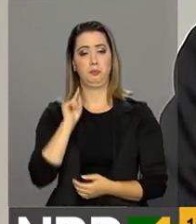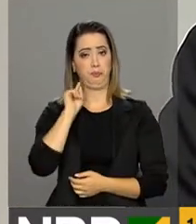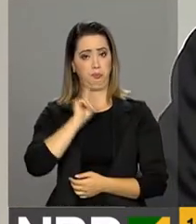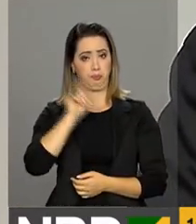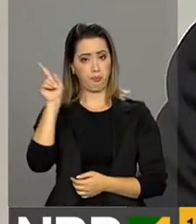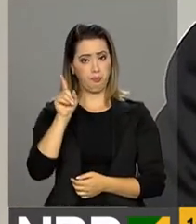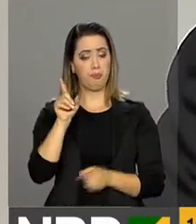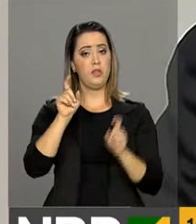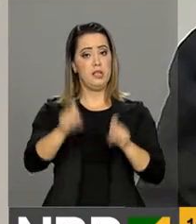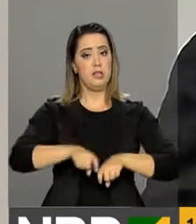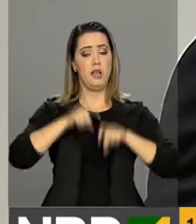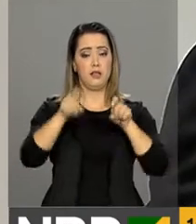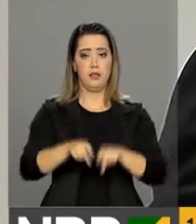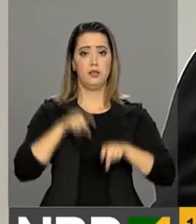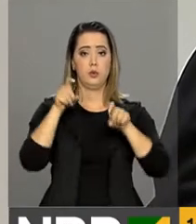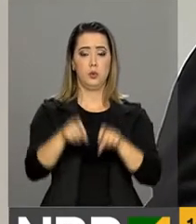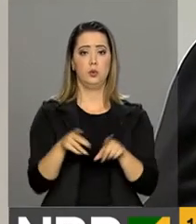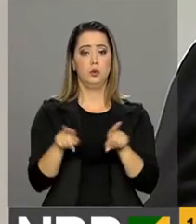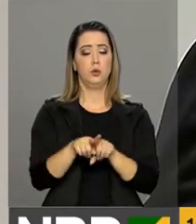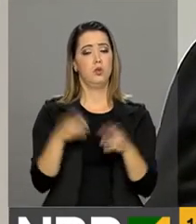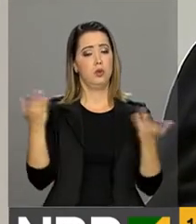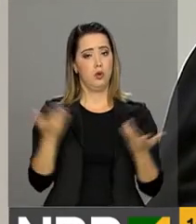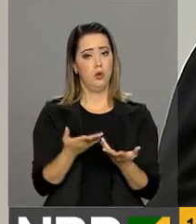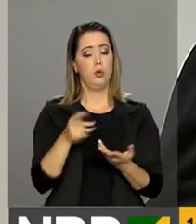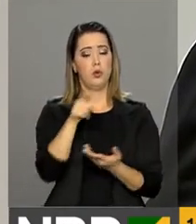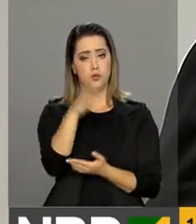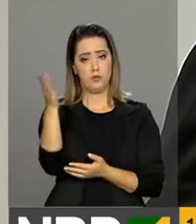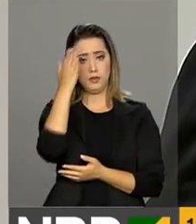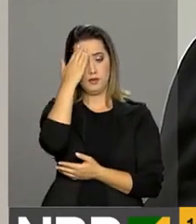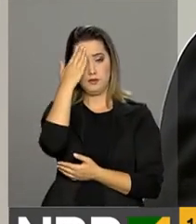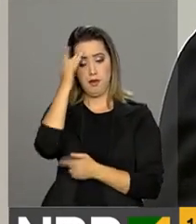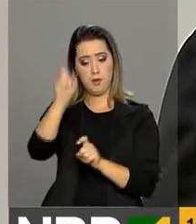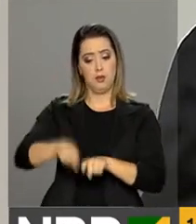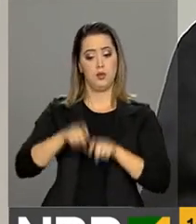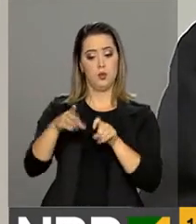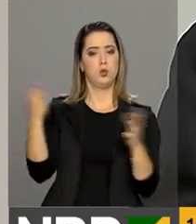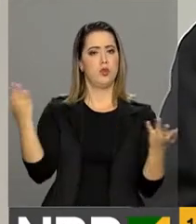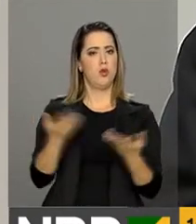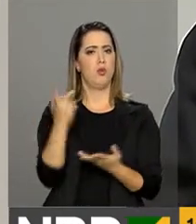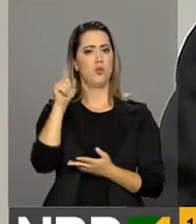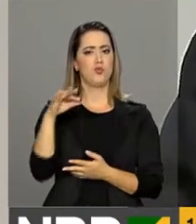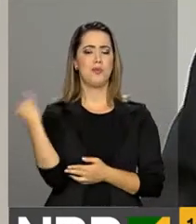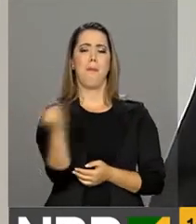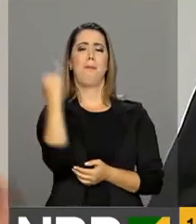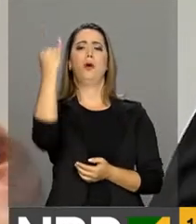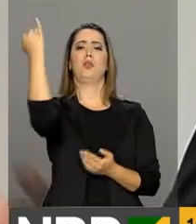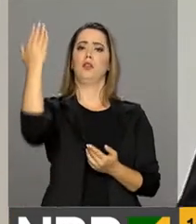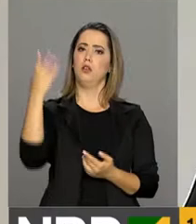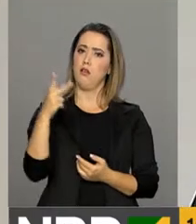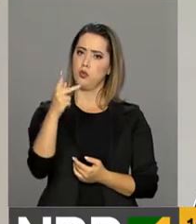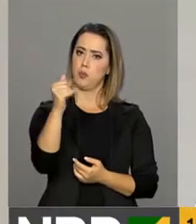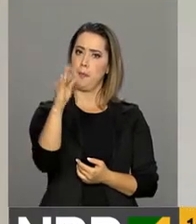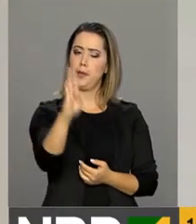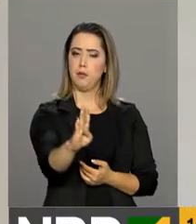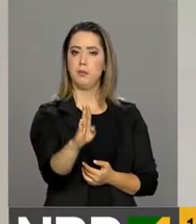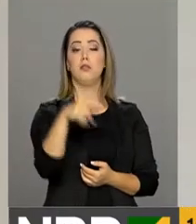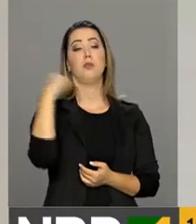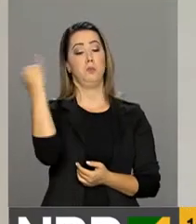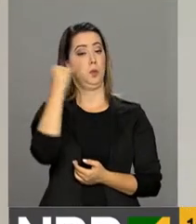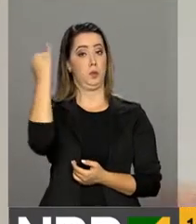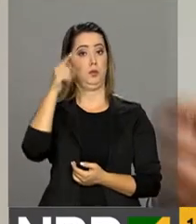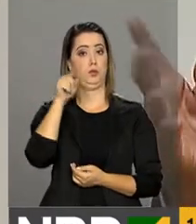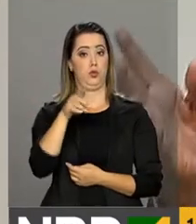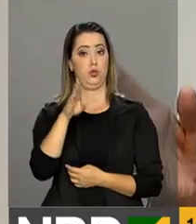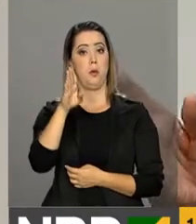todos e sabe que a agricultura hoje é uma coisa fantástica ela é um dos fundamentos do pib brasileiro o